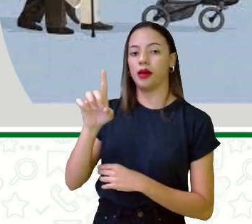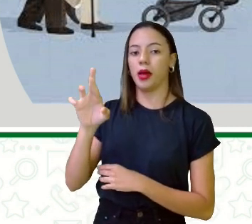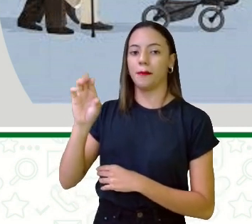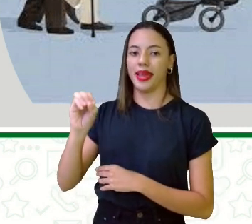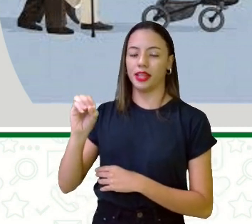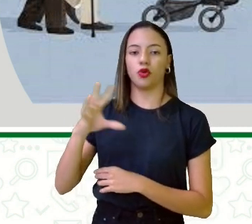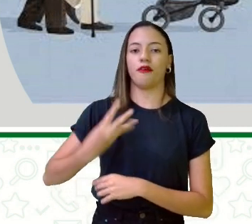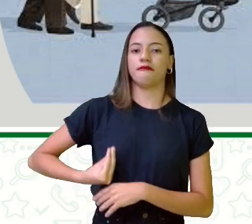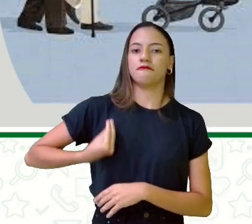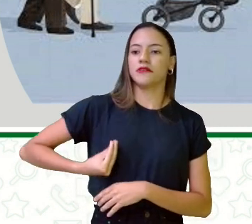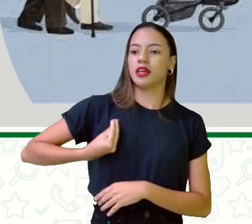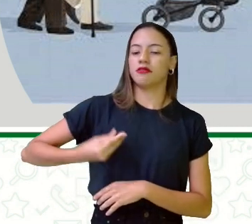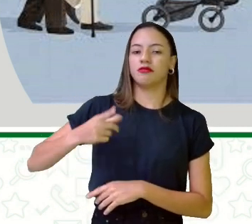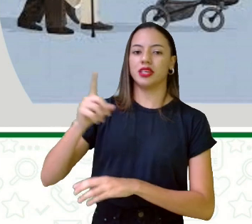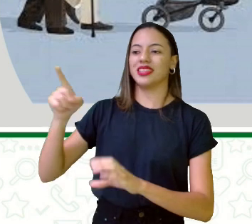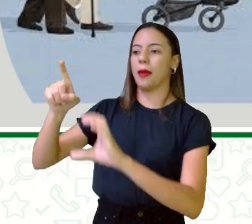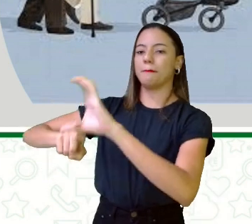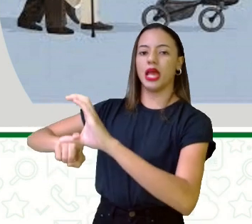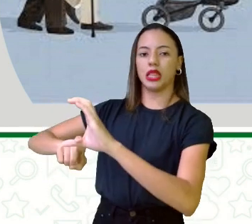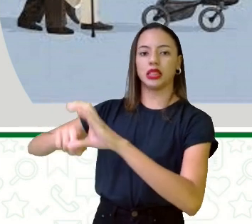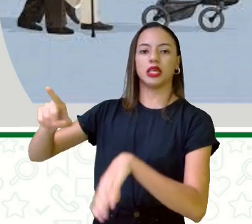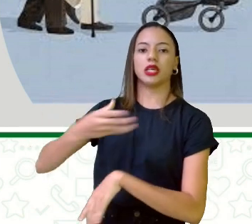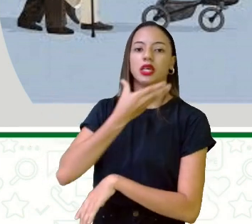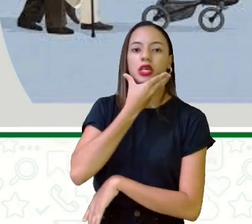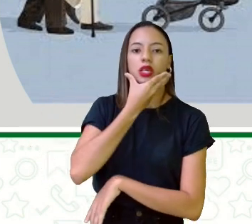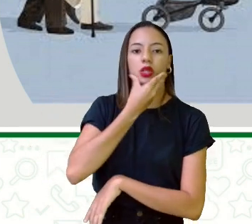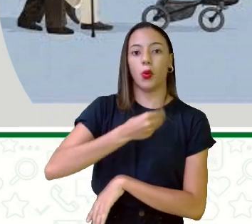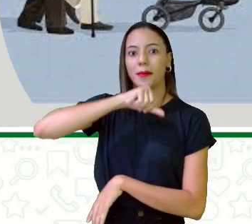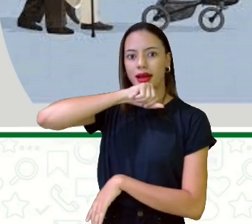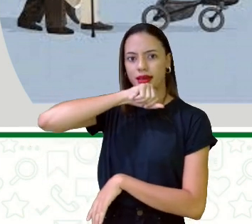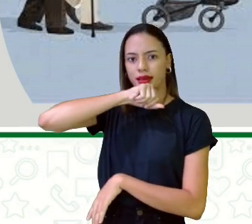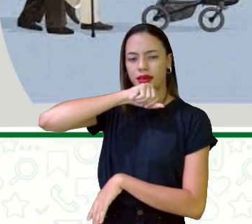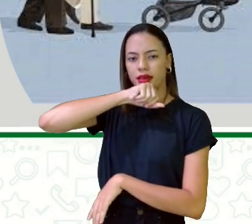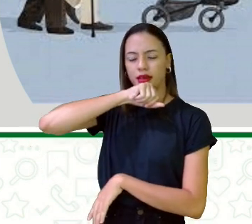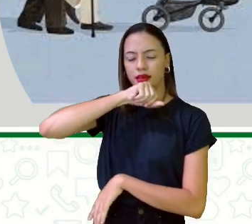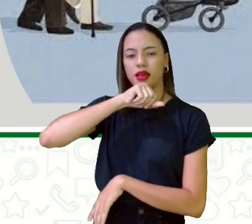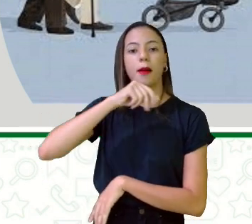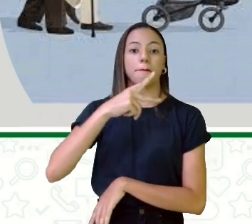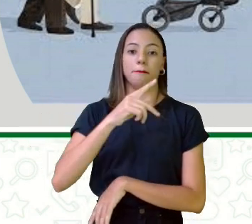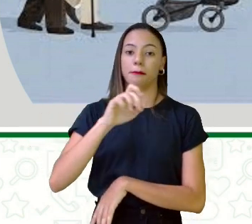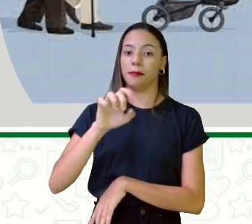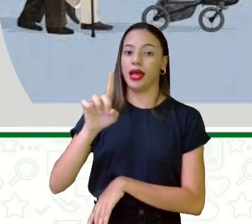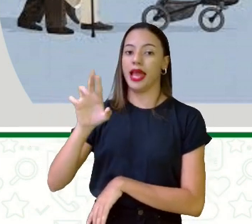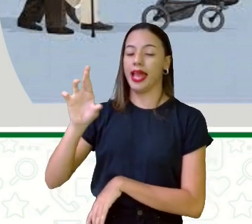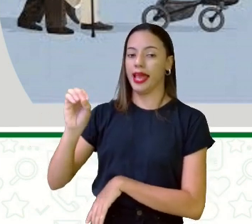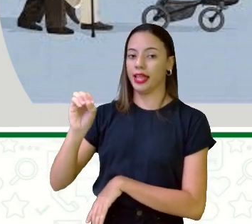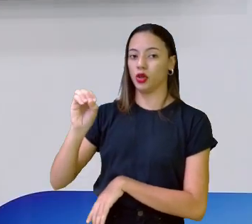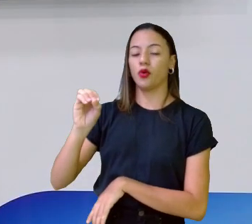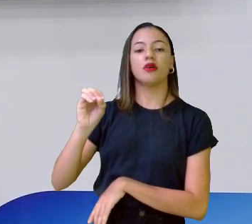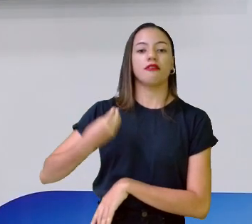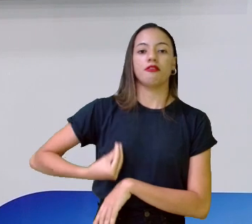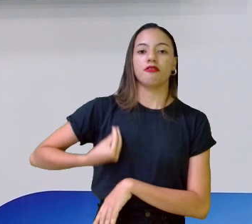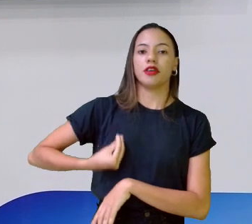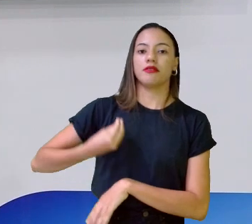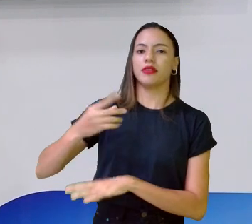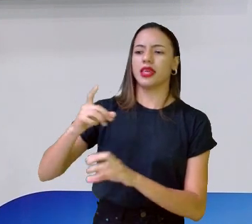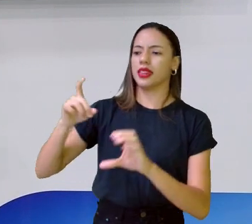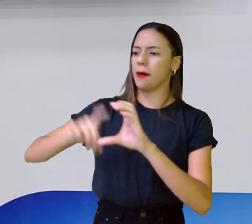pai. Pedro vive à custa do pai. Quer dizer, o pai custeia